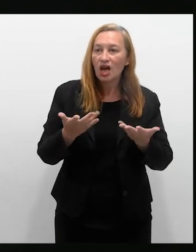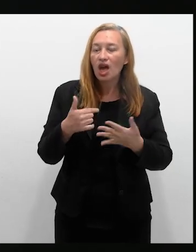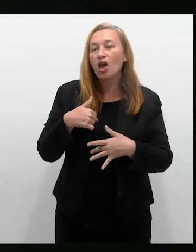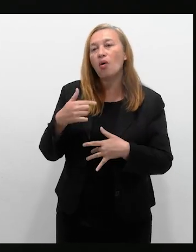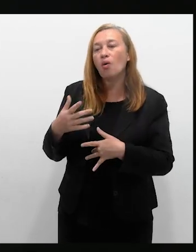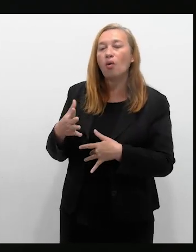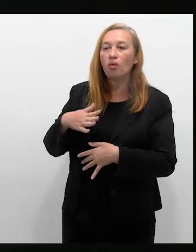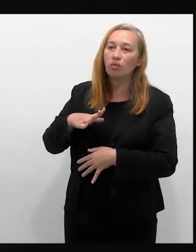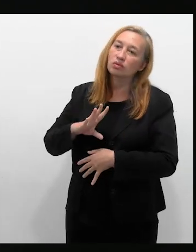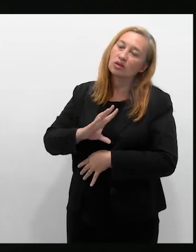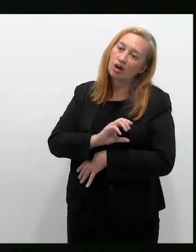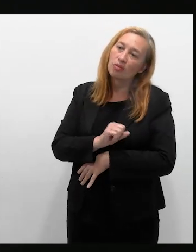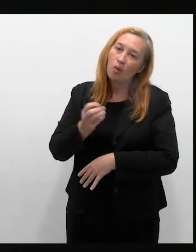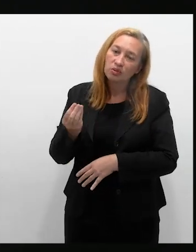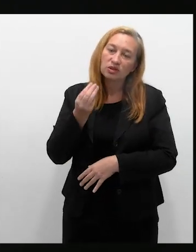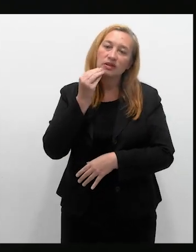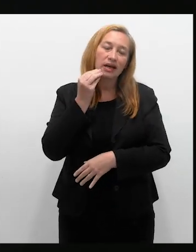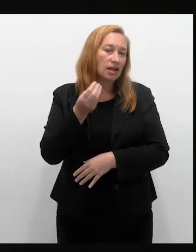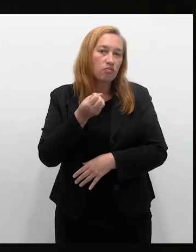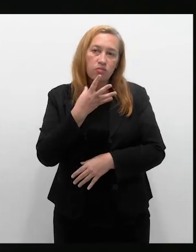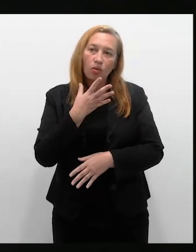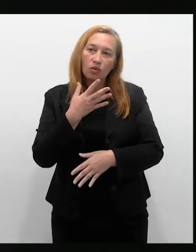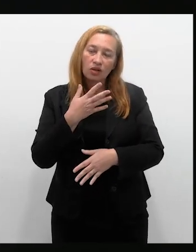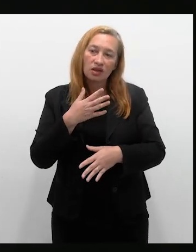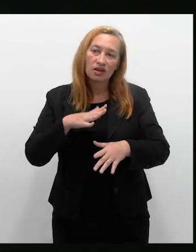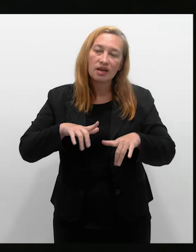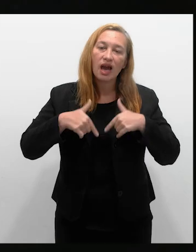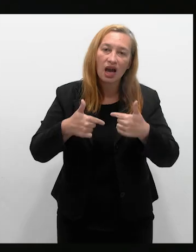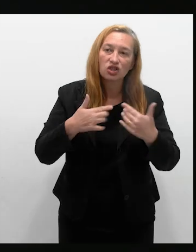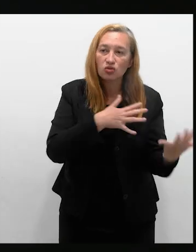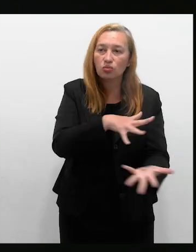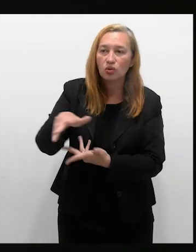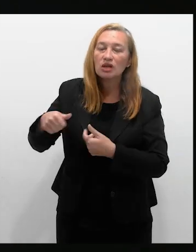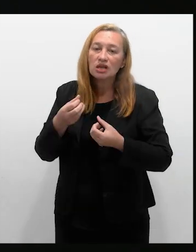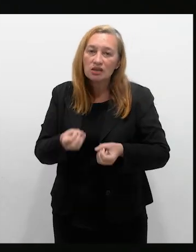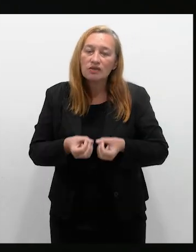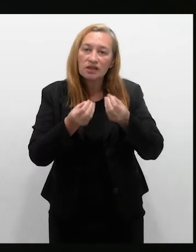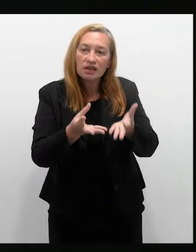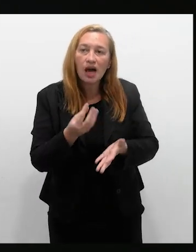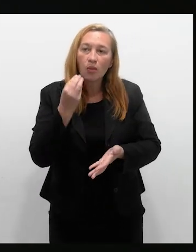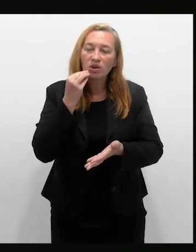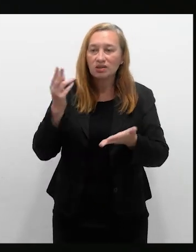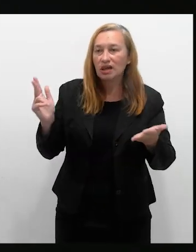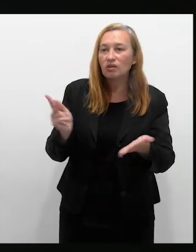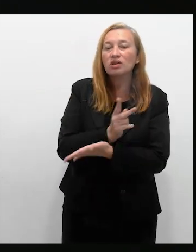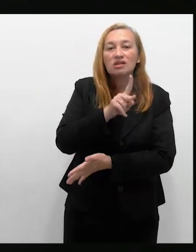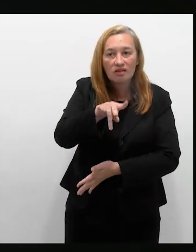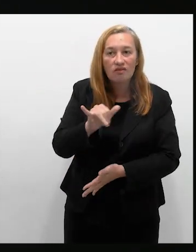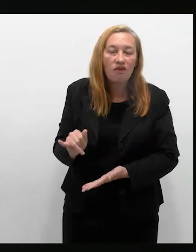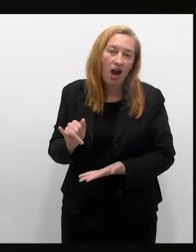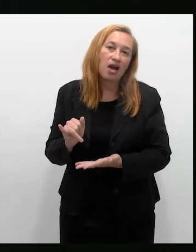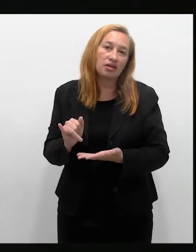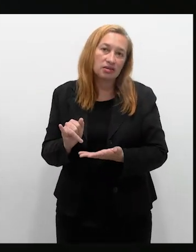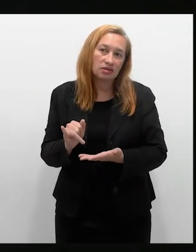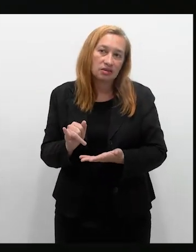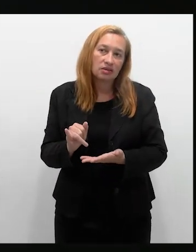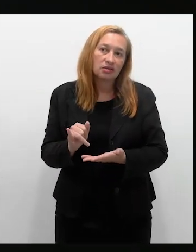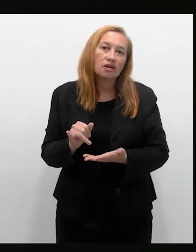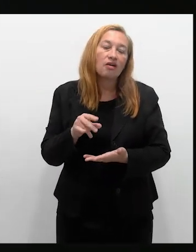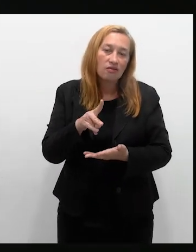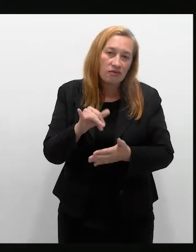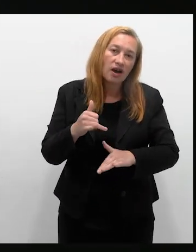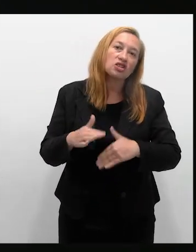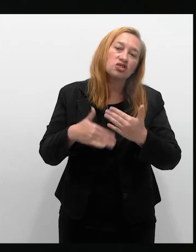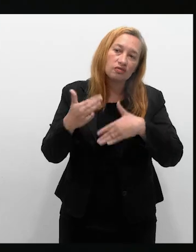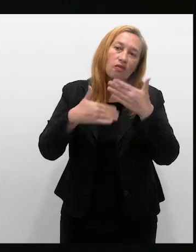Eu pessoalmente, eu sou muito fã da oportunidade. Eu acho que a oportunidade é o que move o mundo. Se você dá a oportunidade, vai acontecer. Né? De